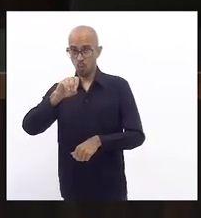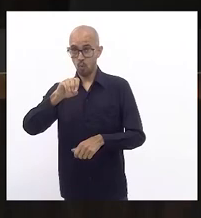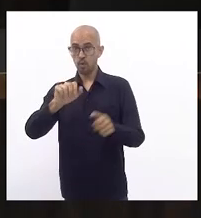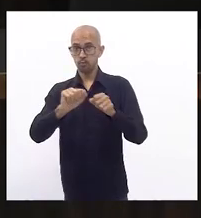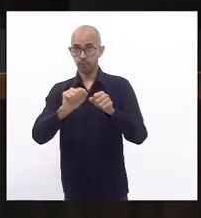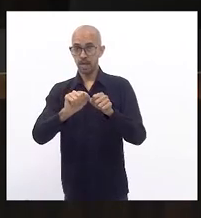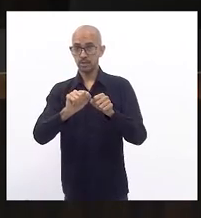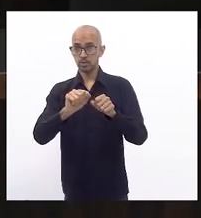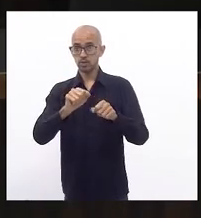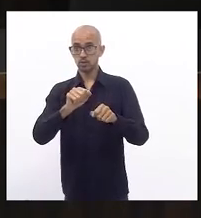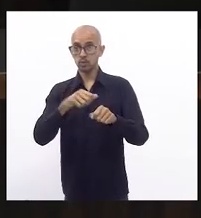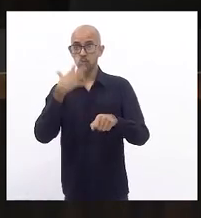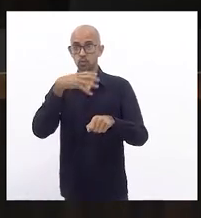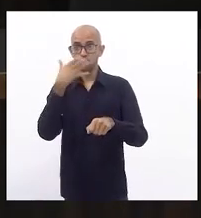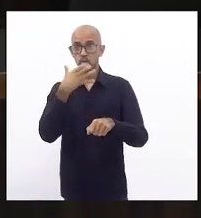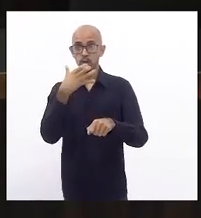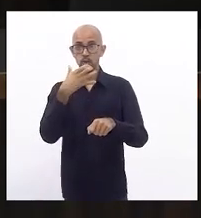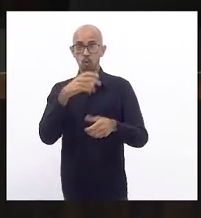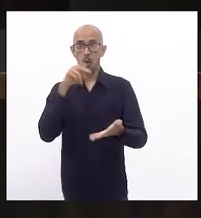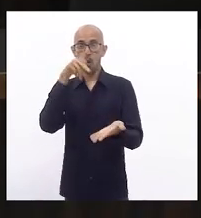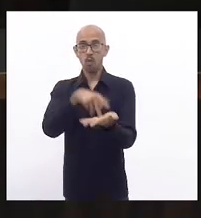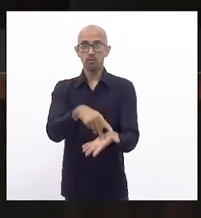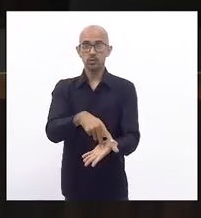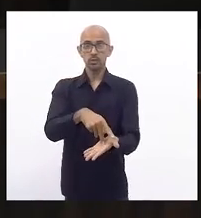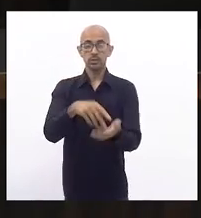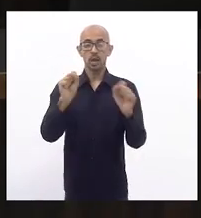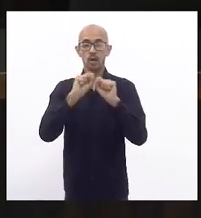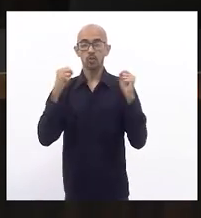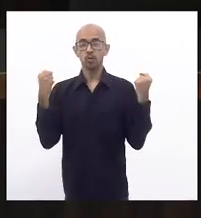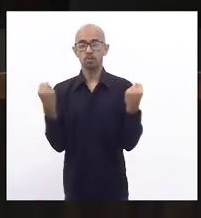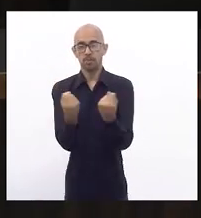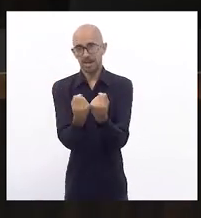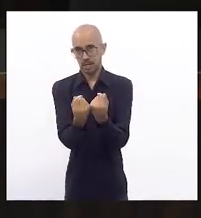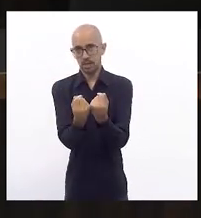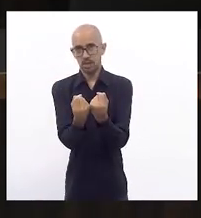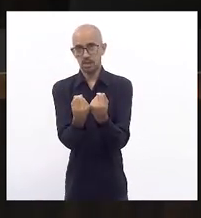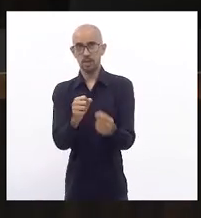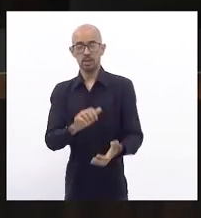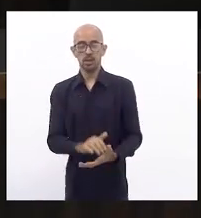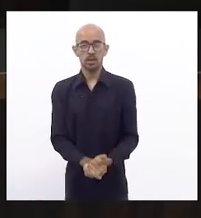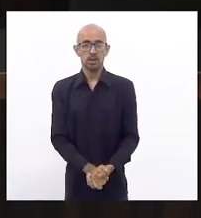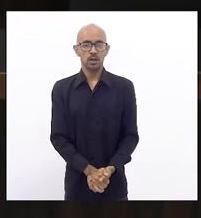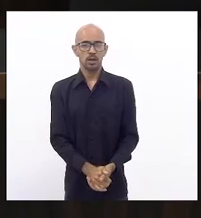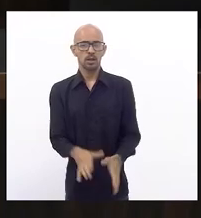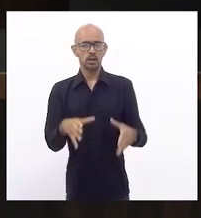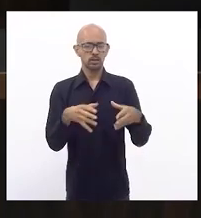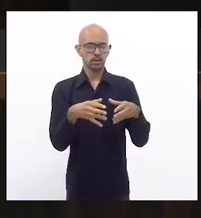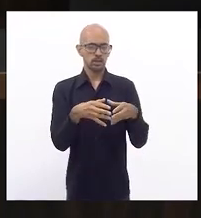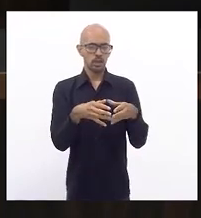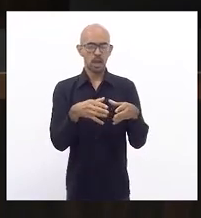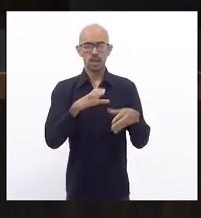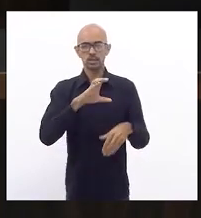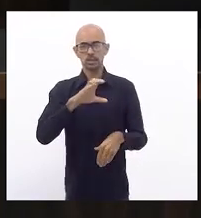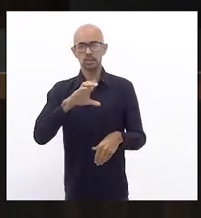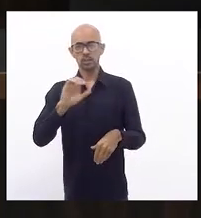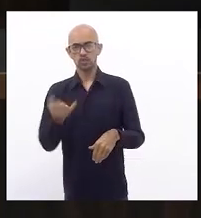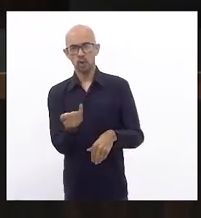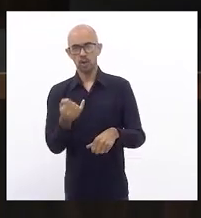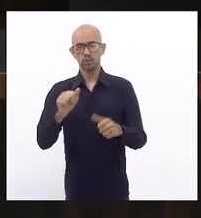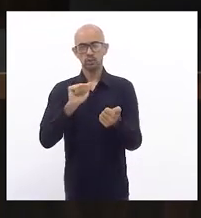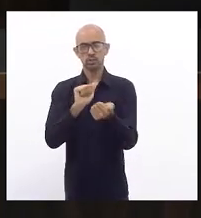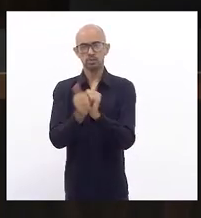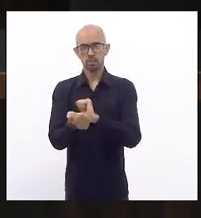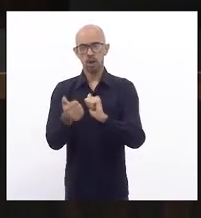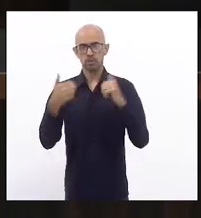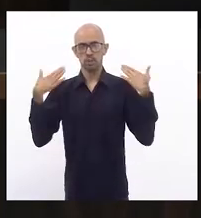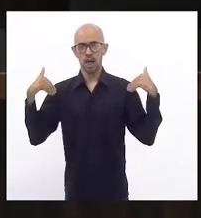do estádio jornalista Mário Filho, Maracanã, pendente de parecer das comissões de Constituição e Justiça e de Esporte e Lazer.